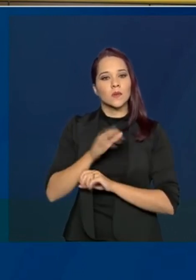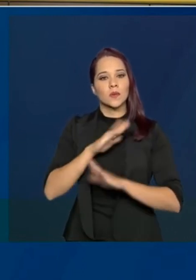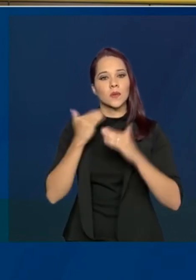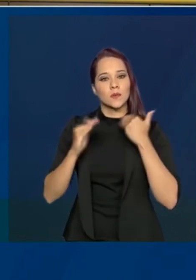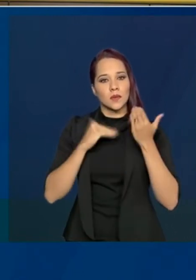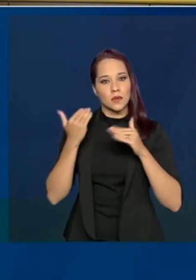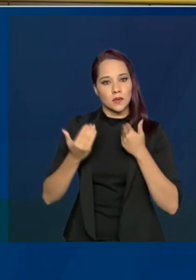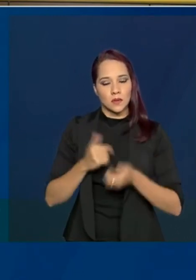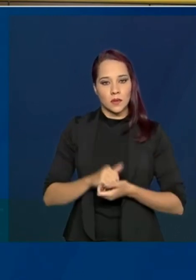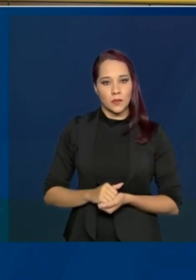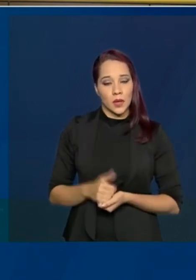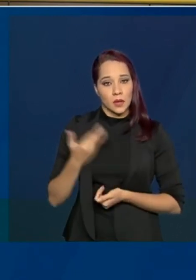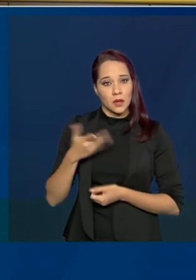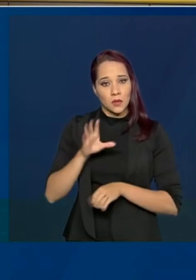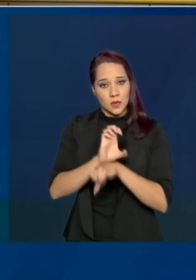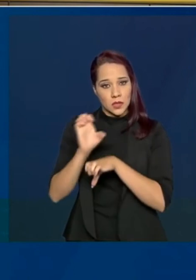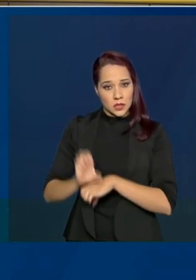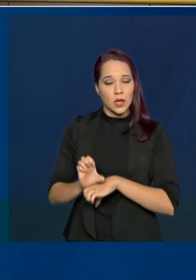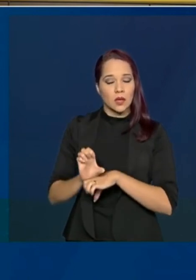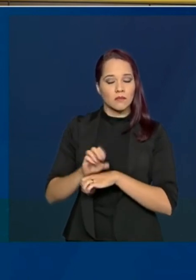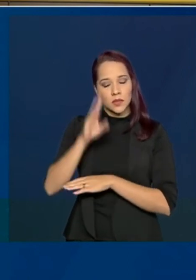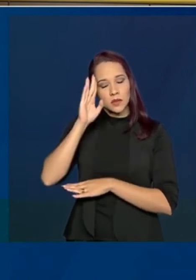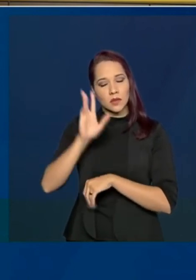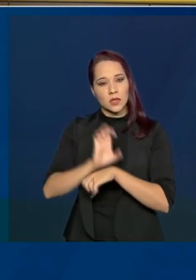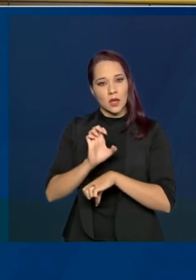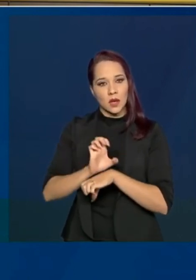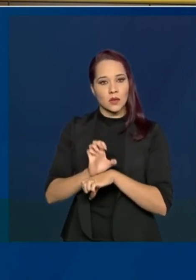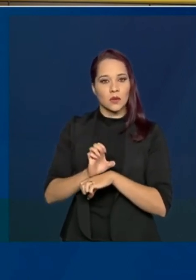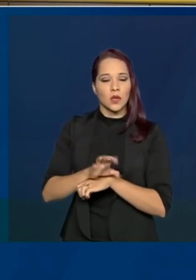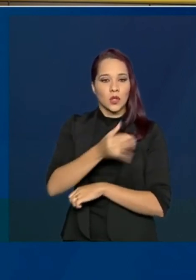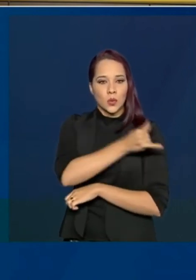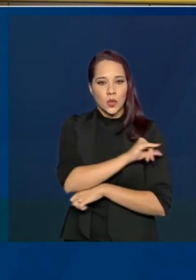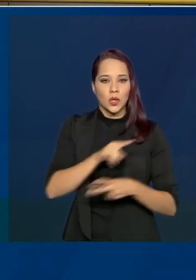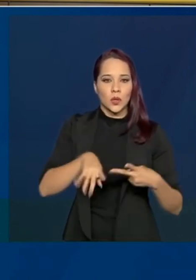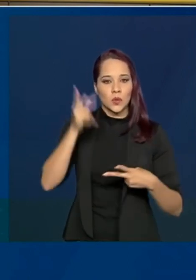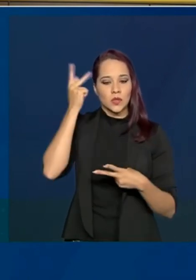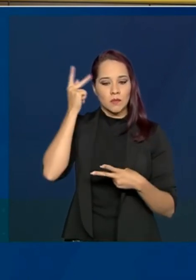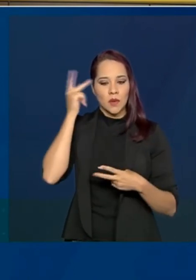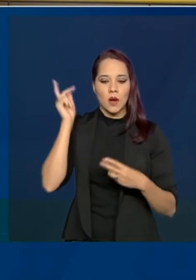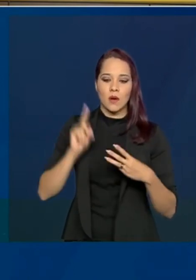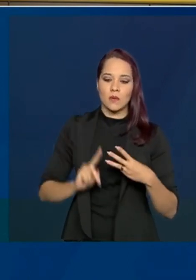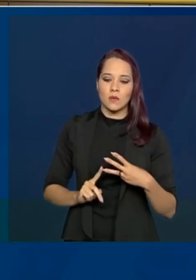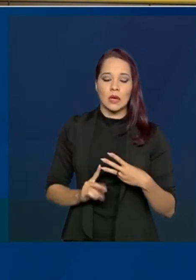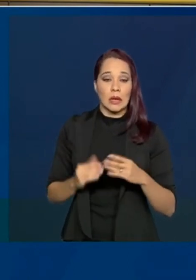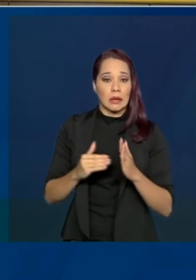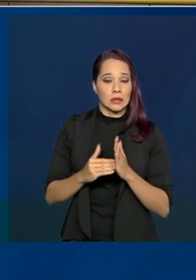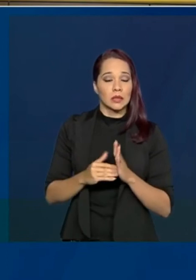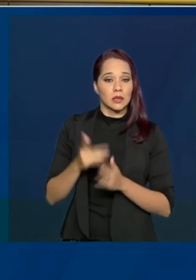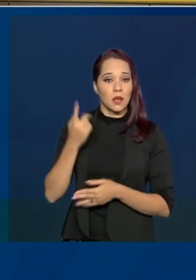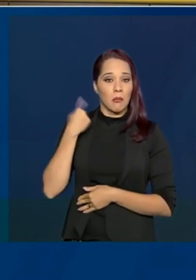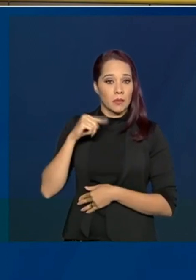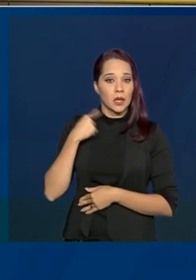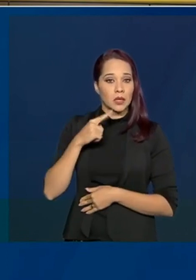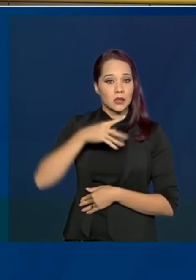hospitalizações, tanto nos estados de Rio de Janeiro, São Paulo, até mesmo Minas Gerais